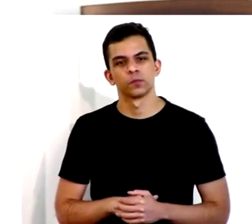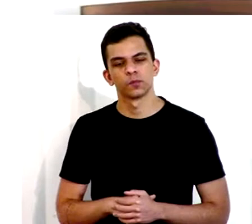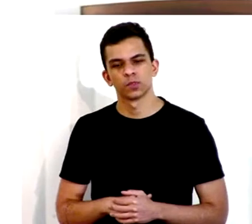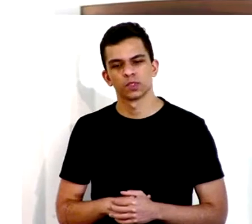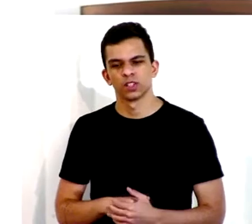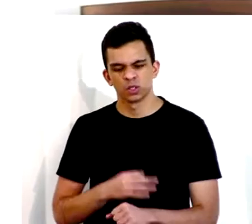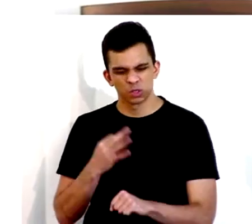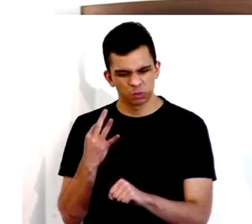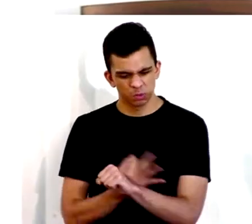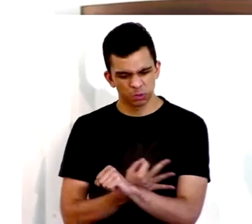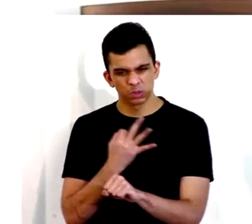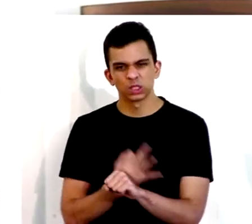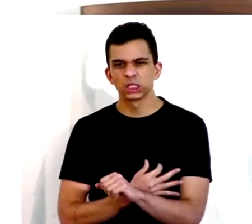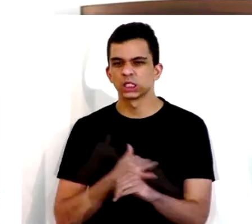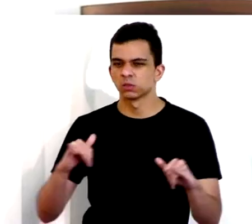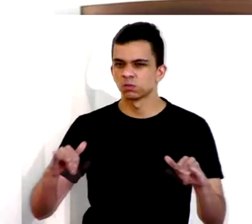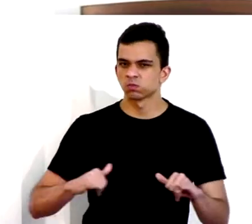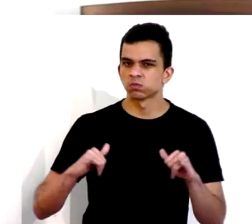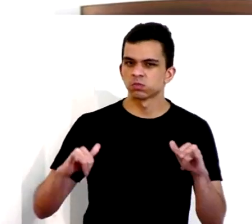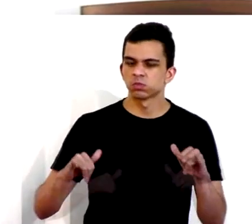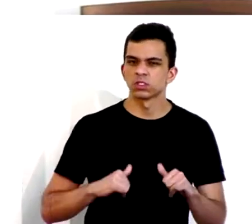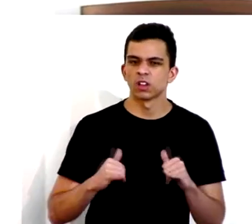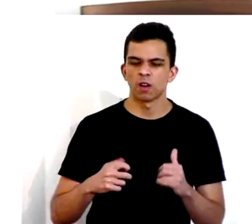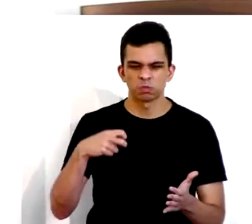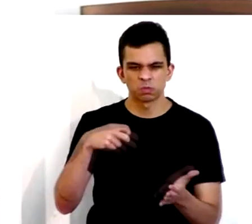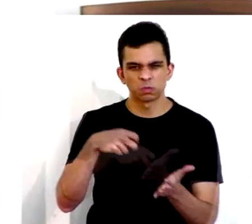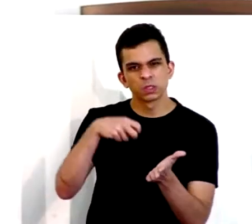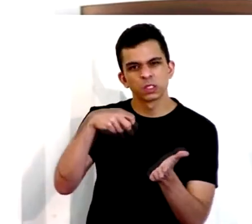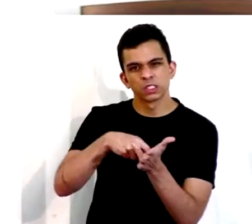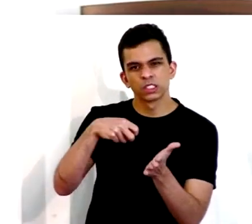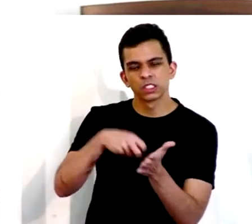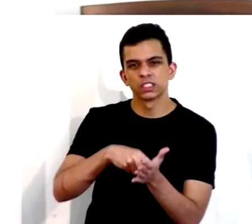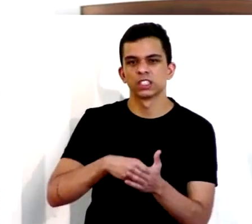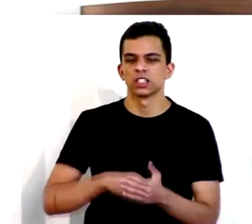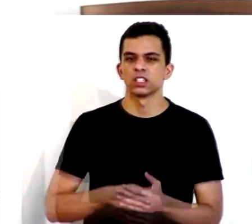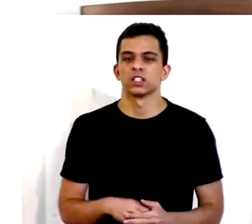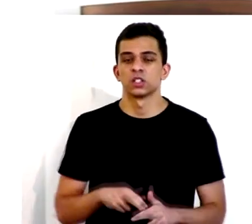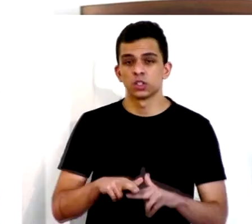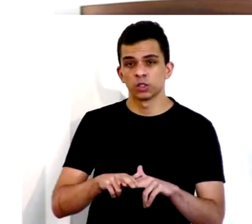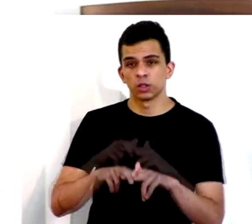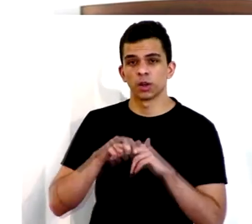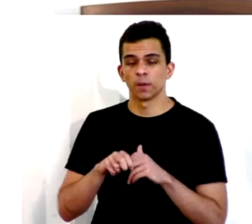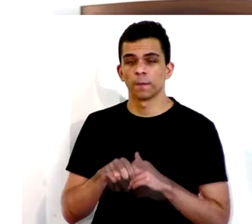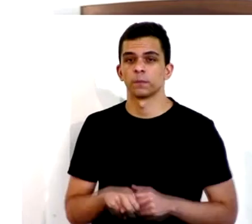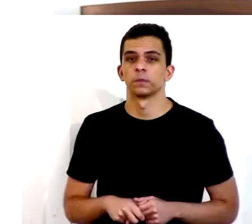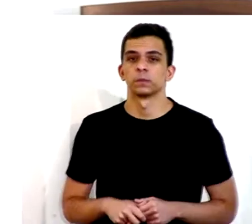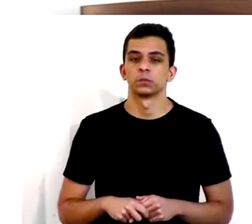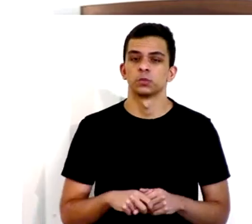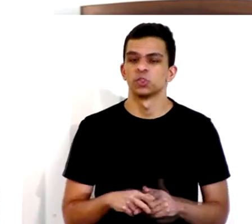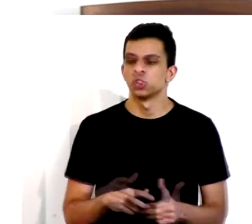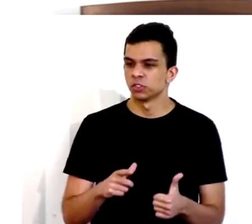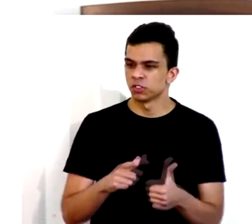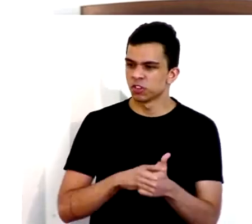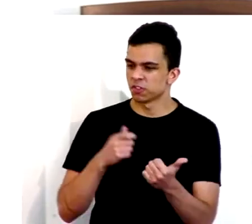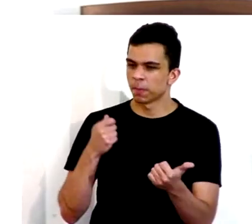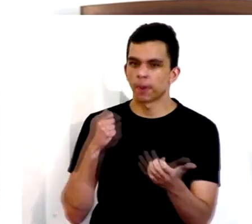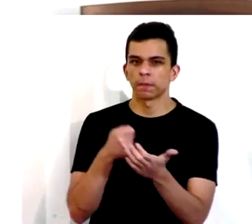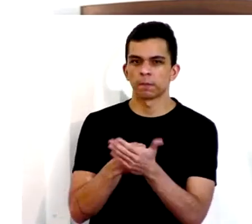na cruz, para pagar dívida, e essa dívida era minha e sua.